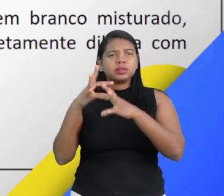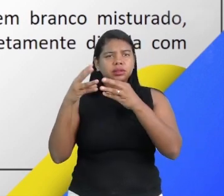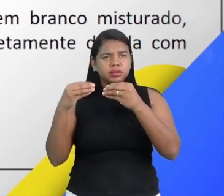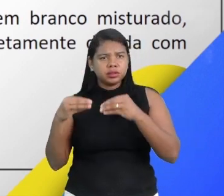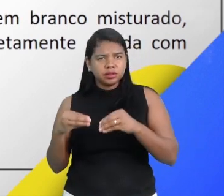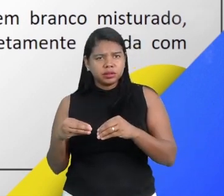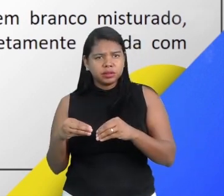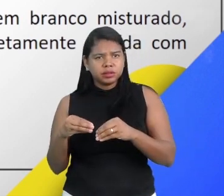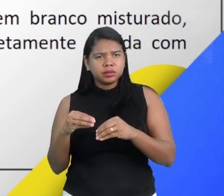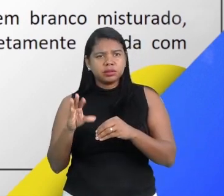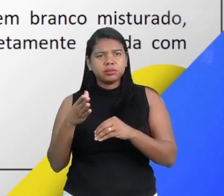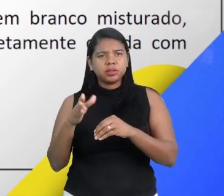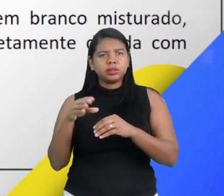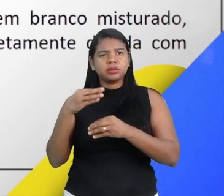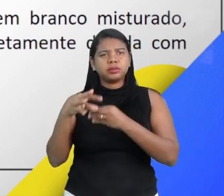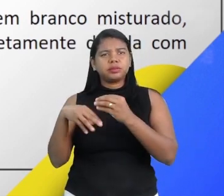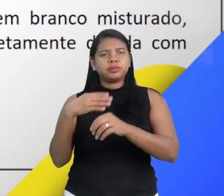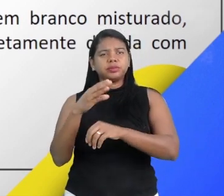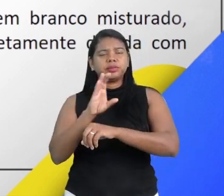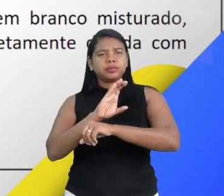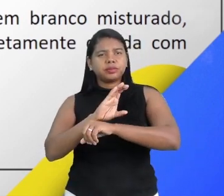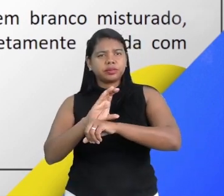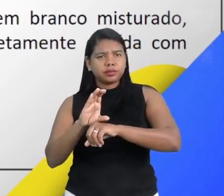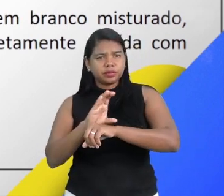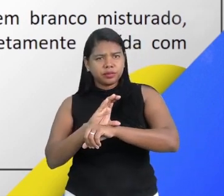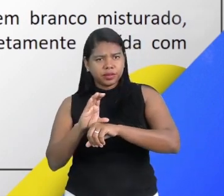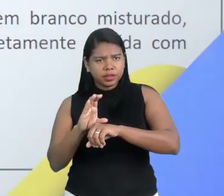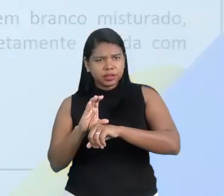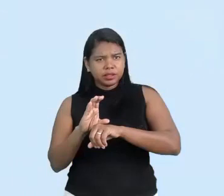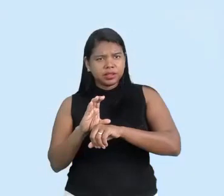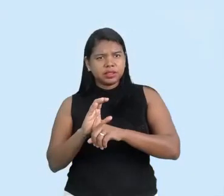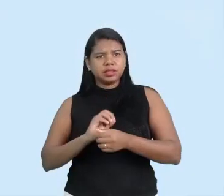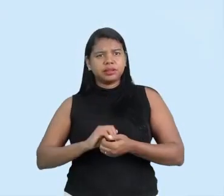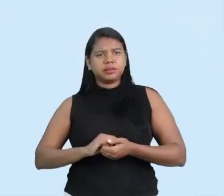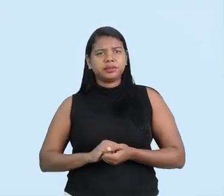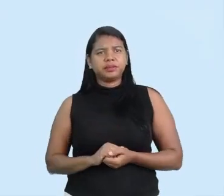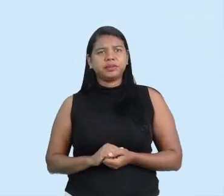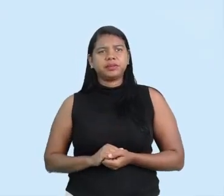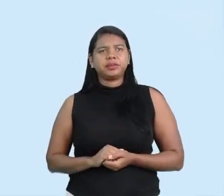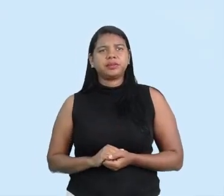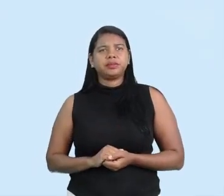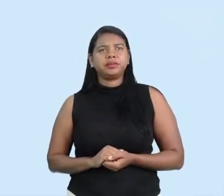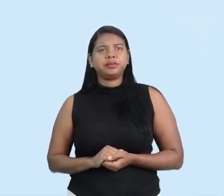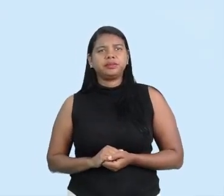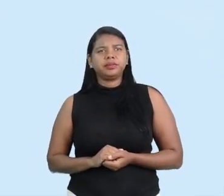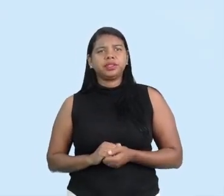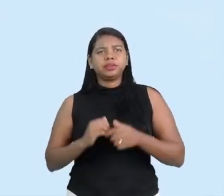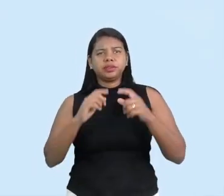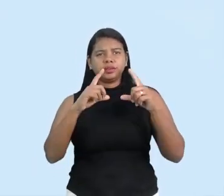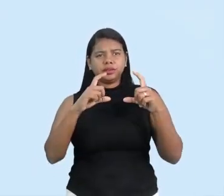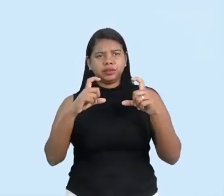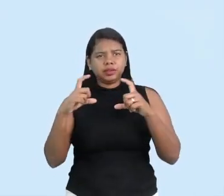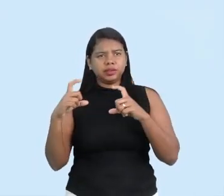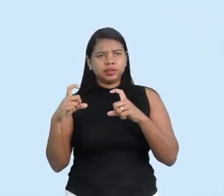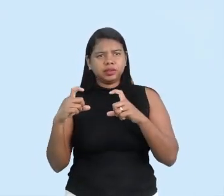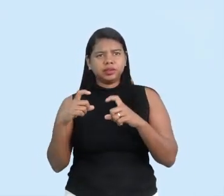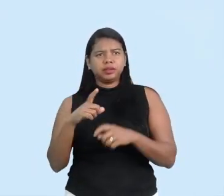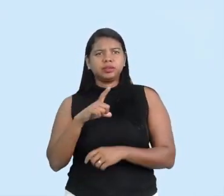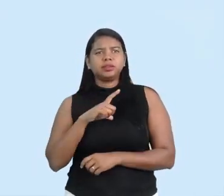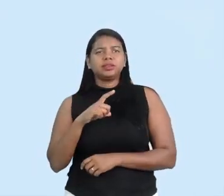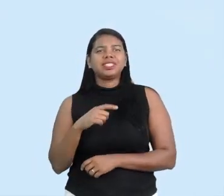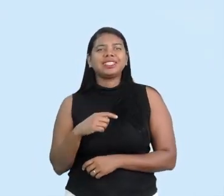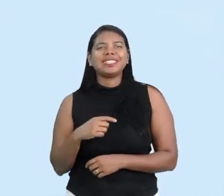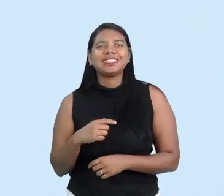cinza. Então o ideal é chegar a uma saturação média ali. Então você pega uma foto onde tem os dentes do sorriso,